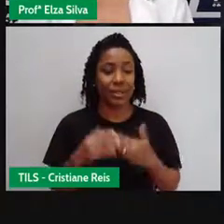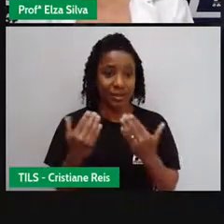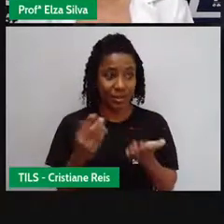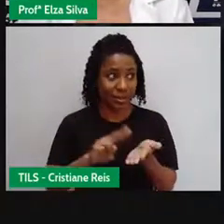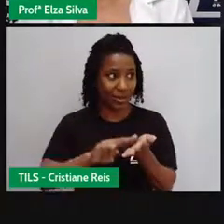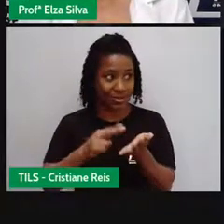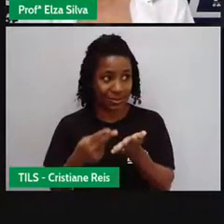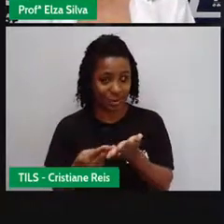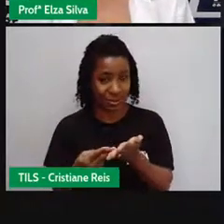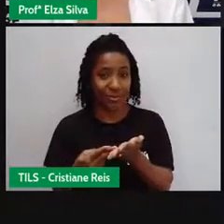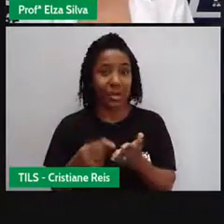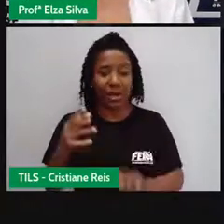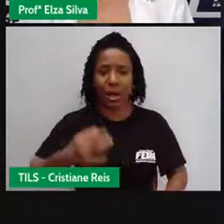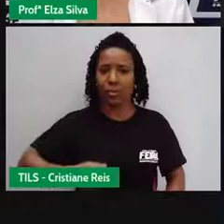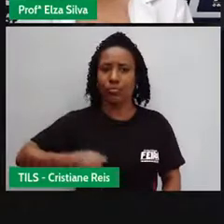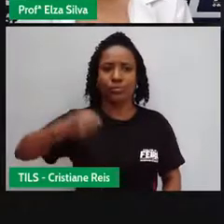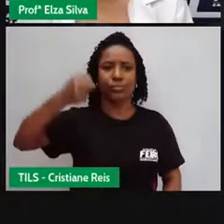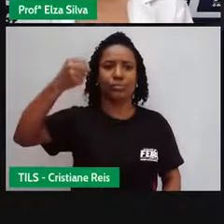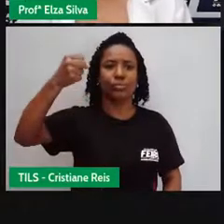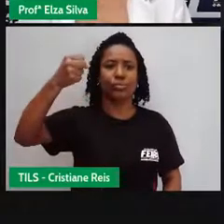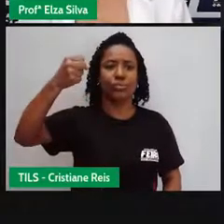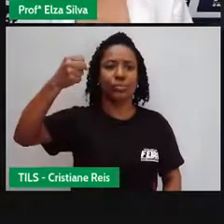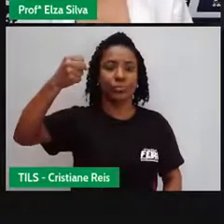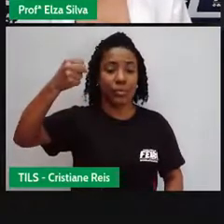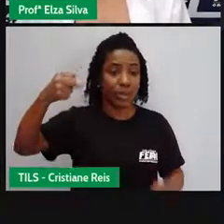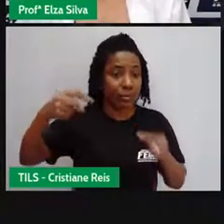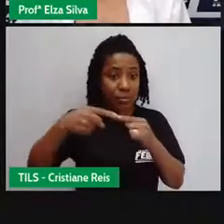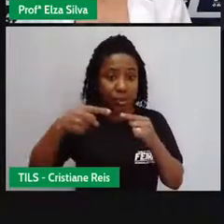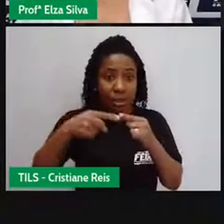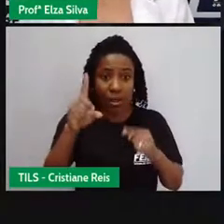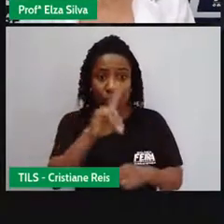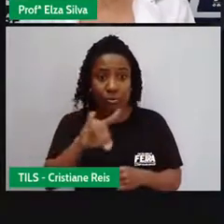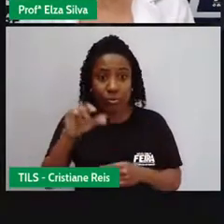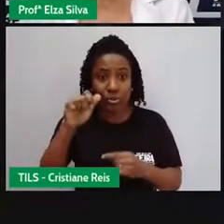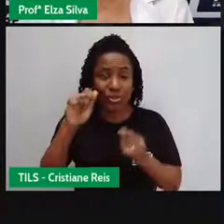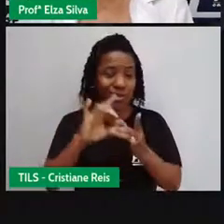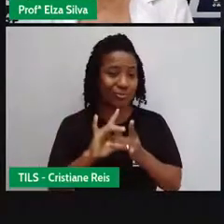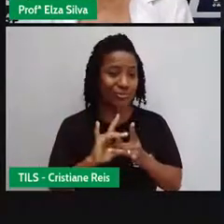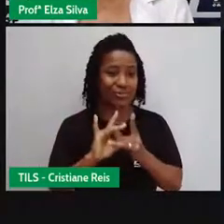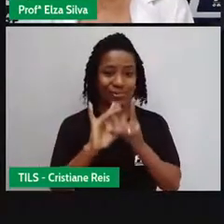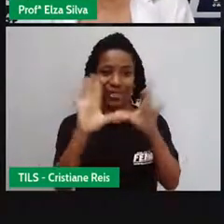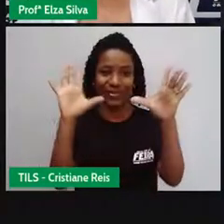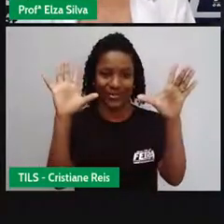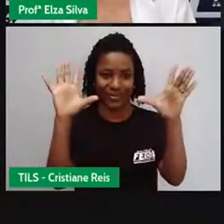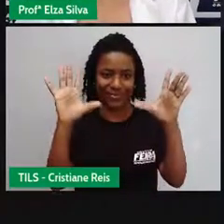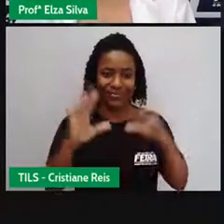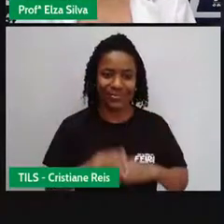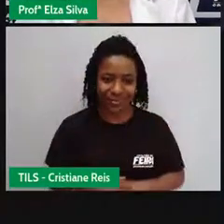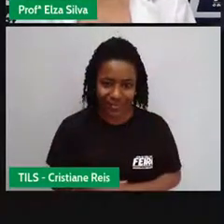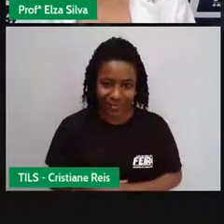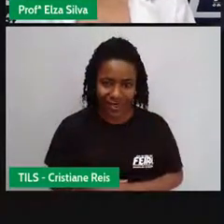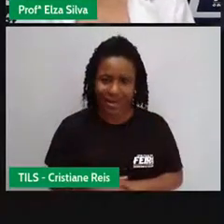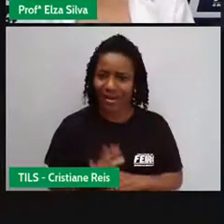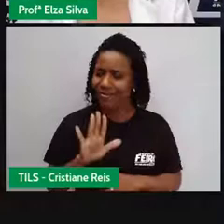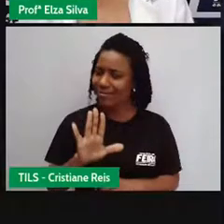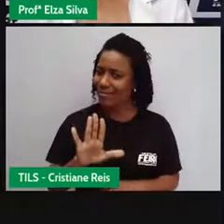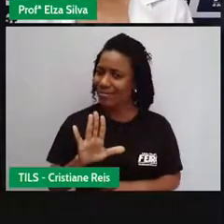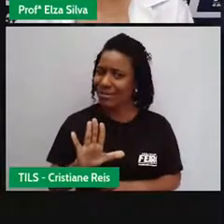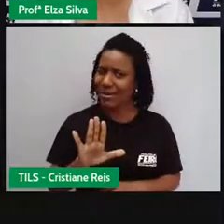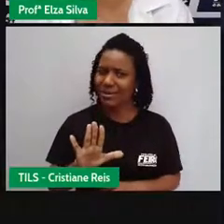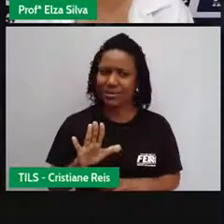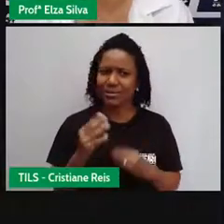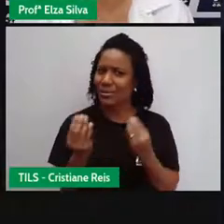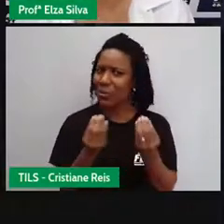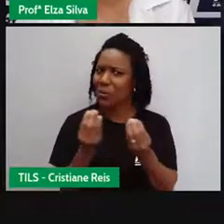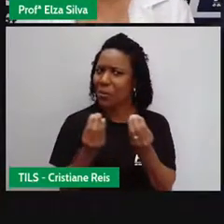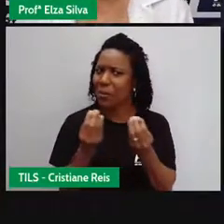da Liberdade, ela também está associada ao Dia da Independência. Mas como? É isso que nós vamos